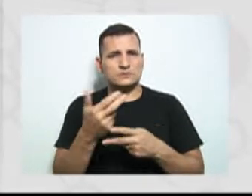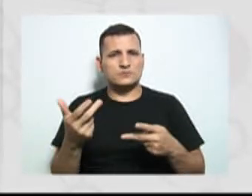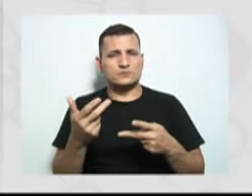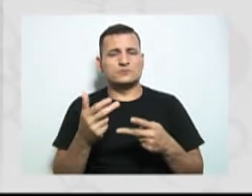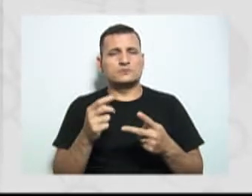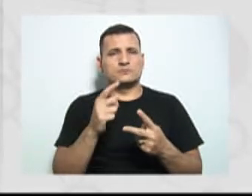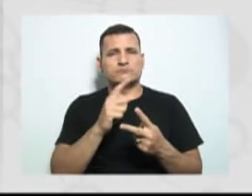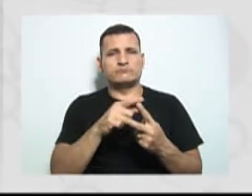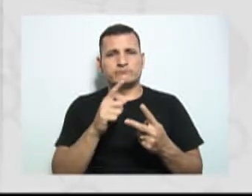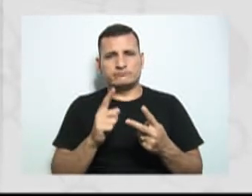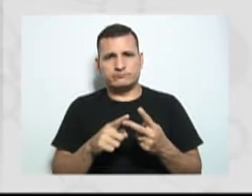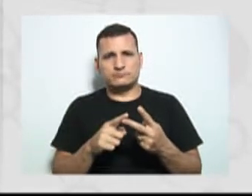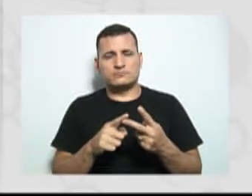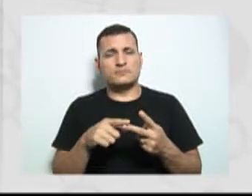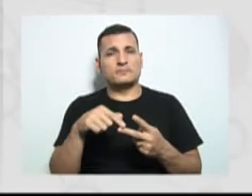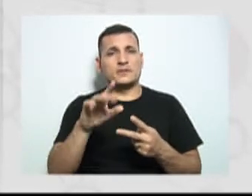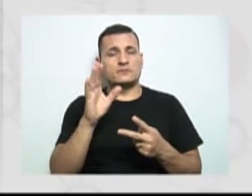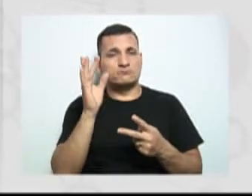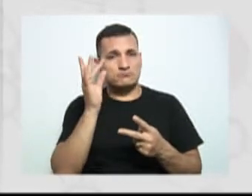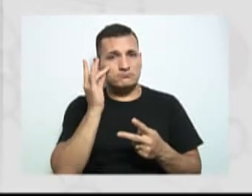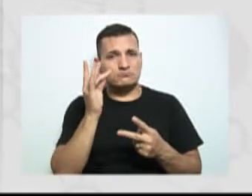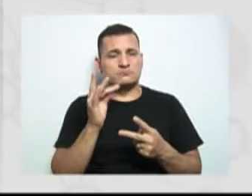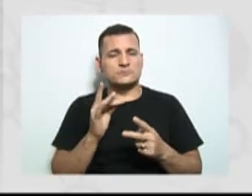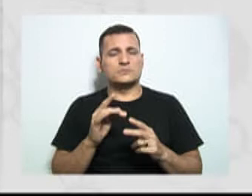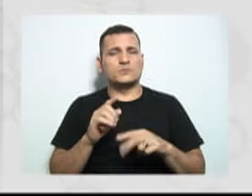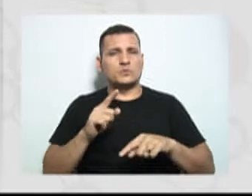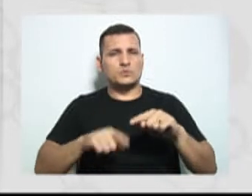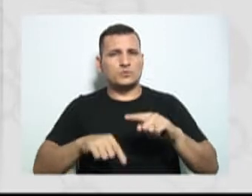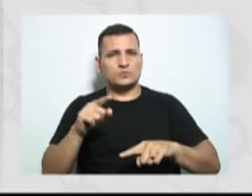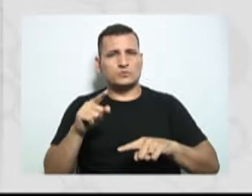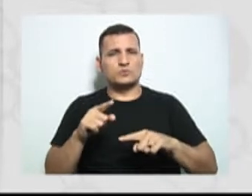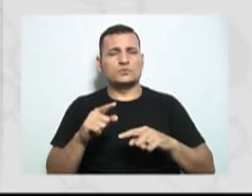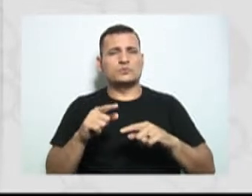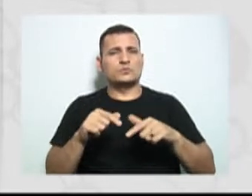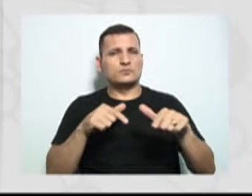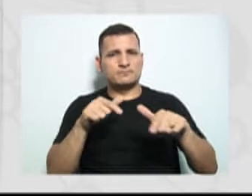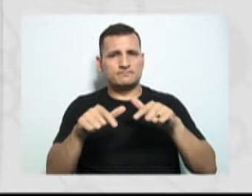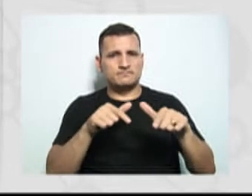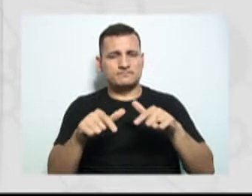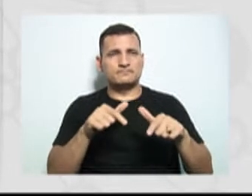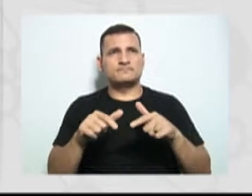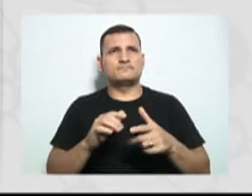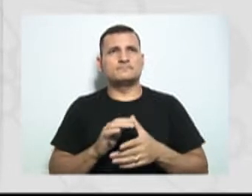forma mais realista aos produtos e serviços.